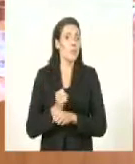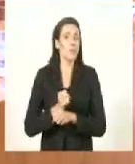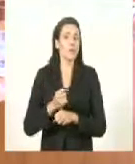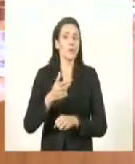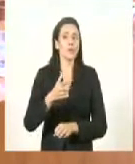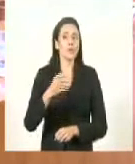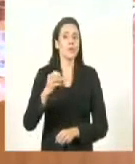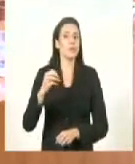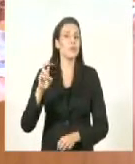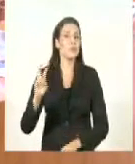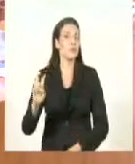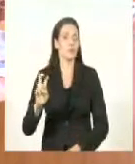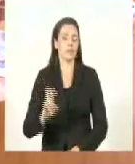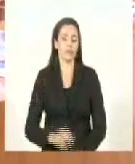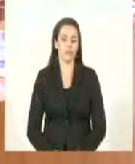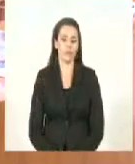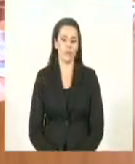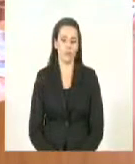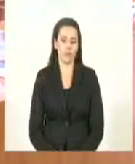Veja bem,